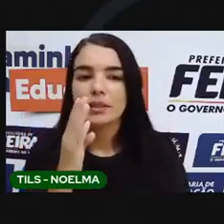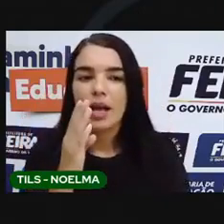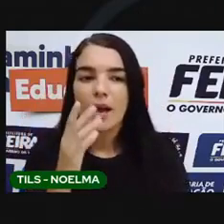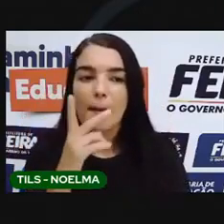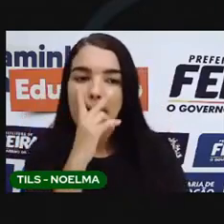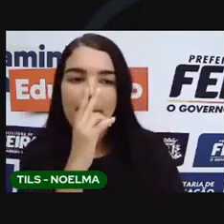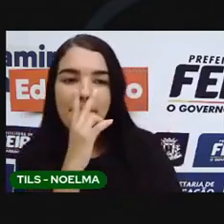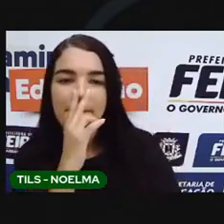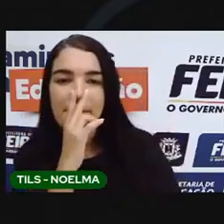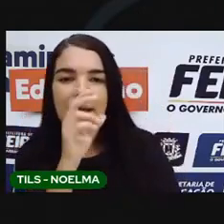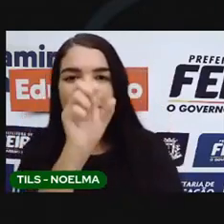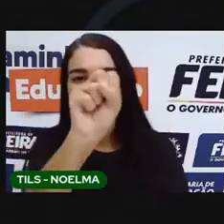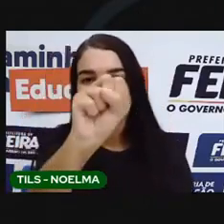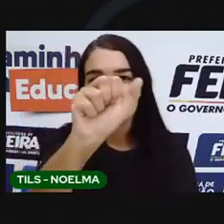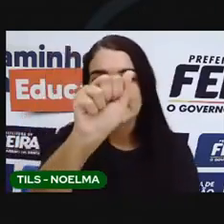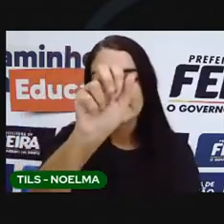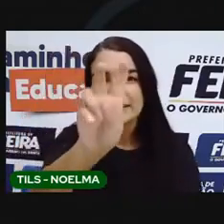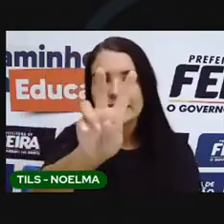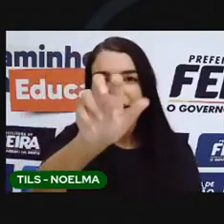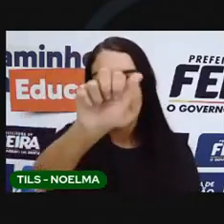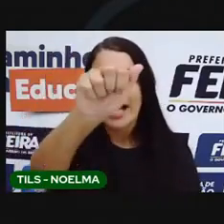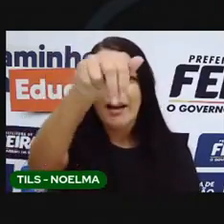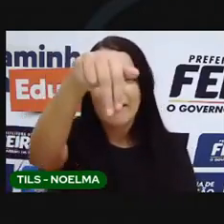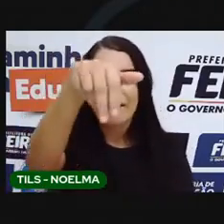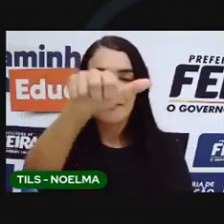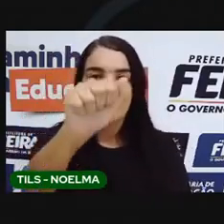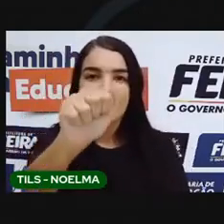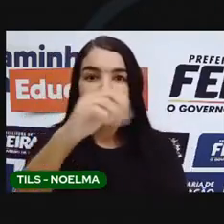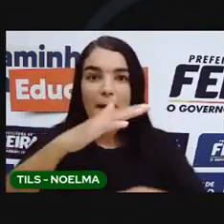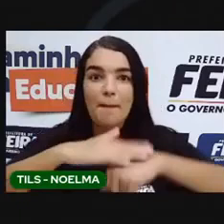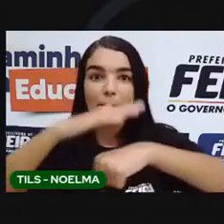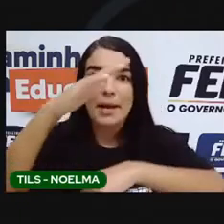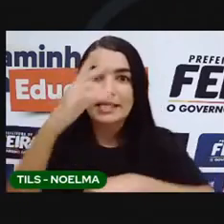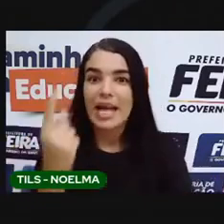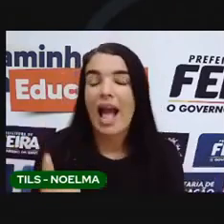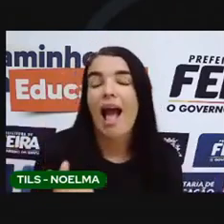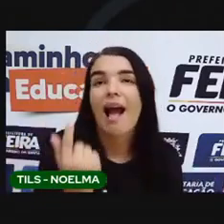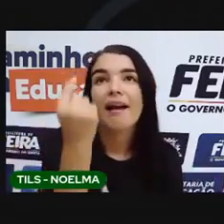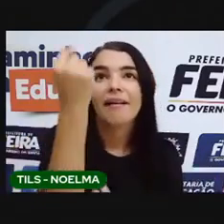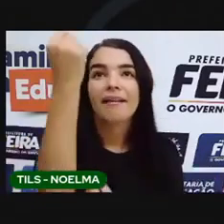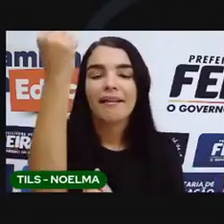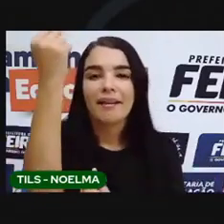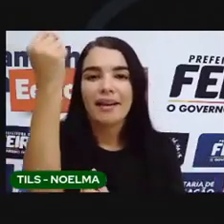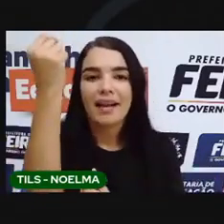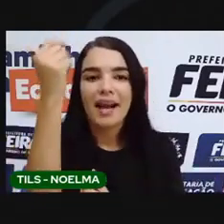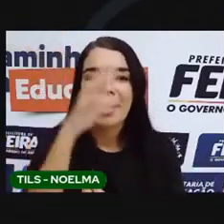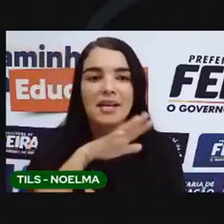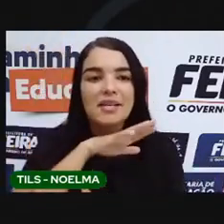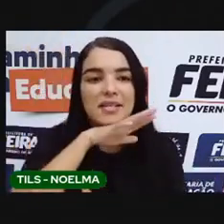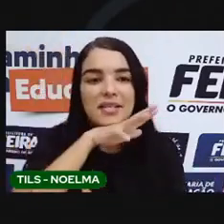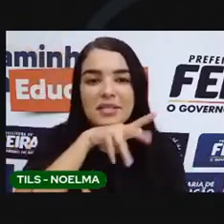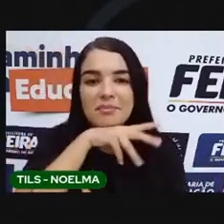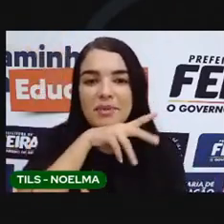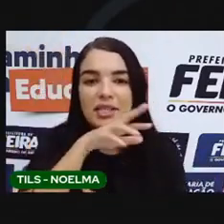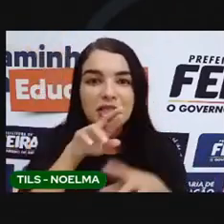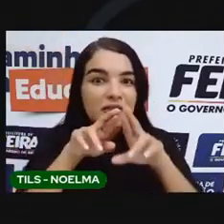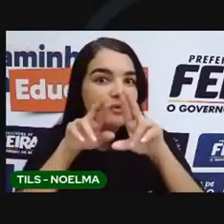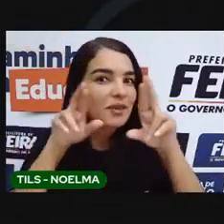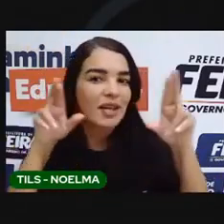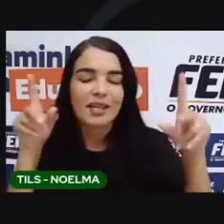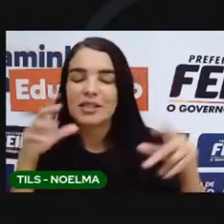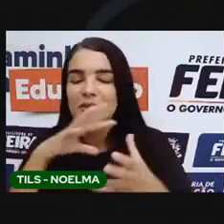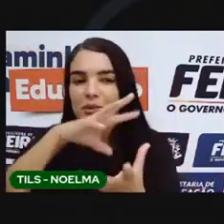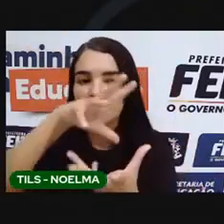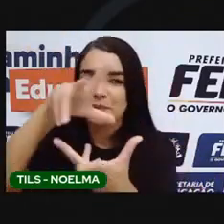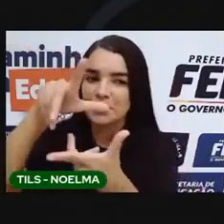savana mais rica em biodiversidade do mundo. A flora tem mais de 10 mil espécies de